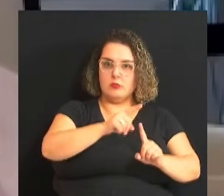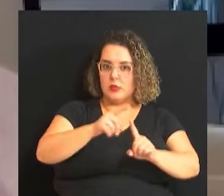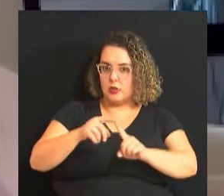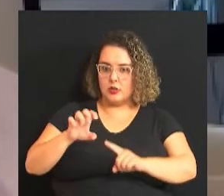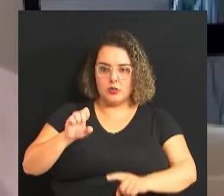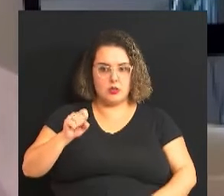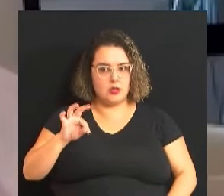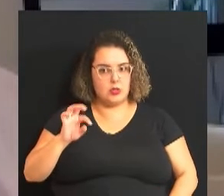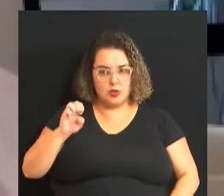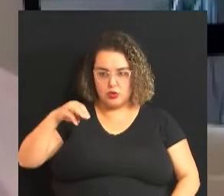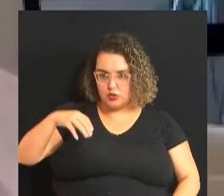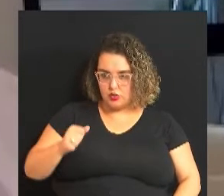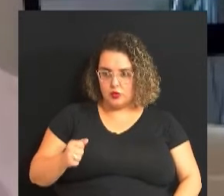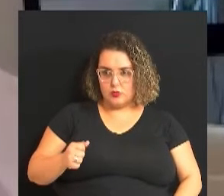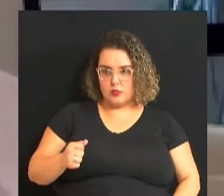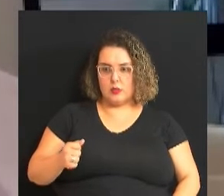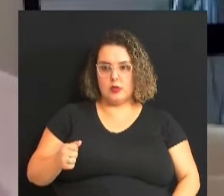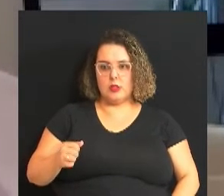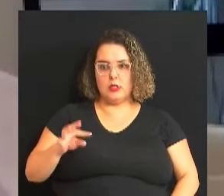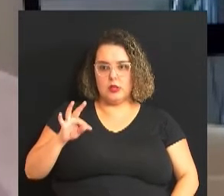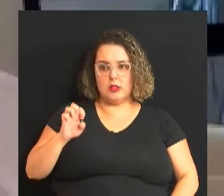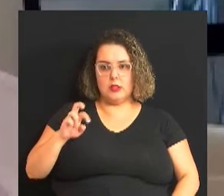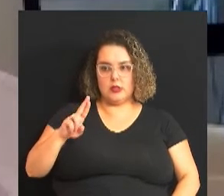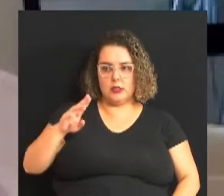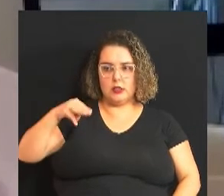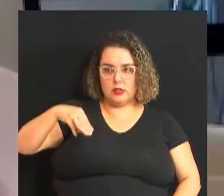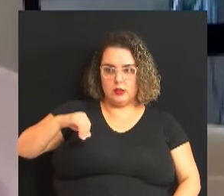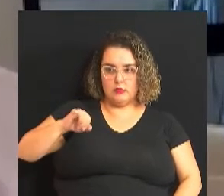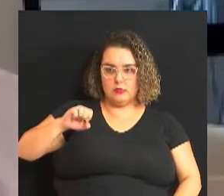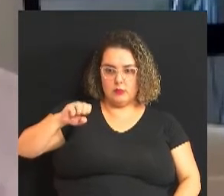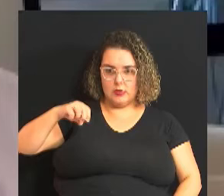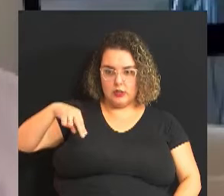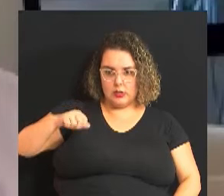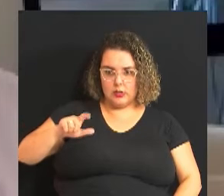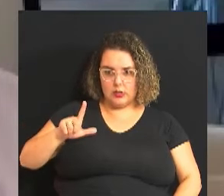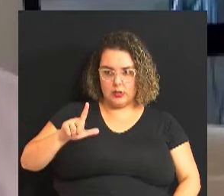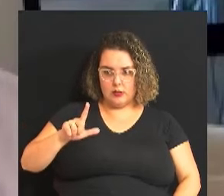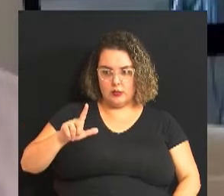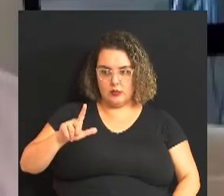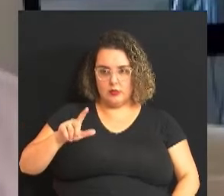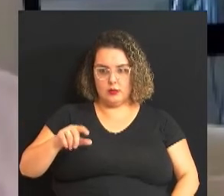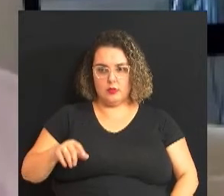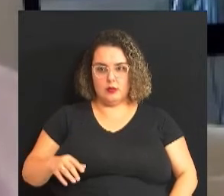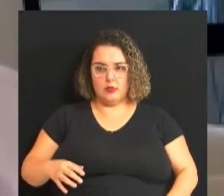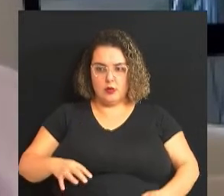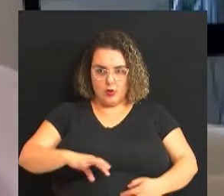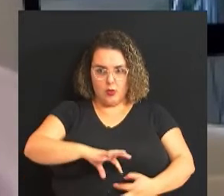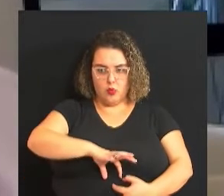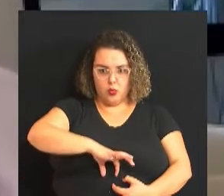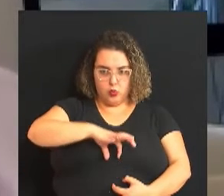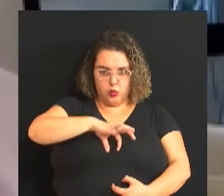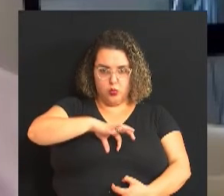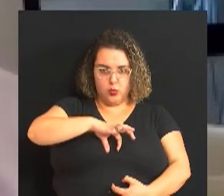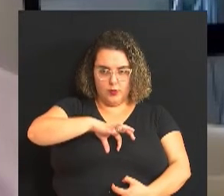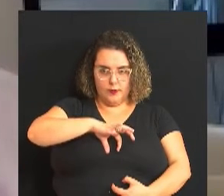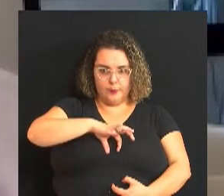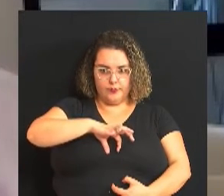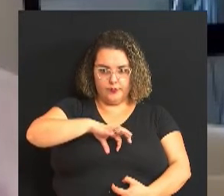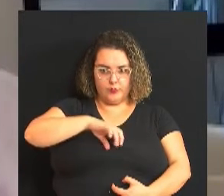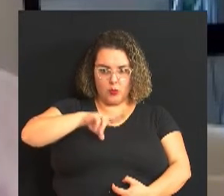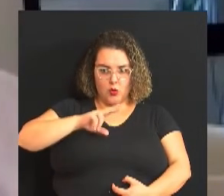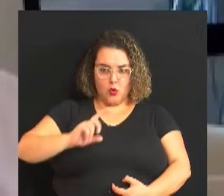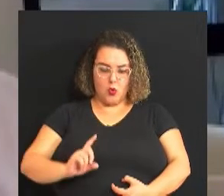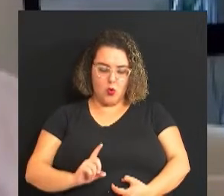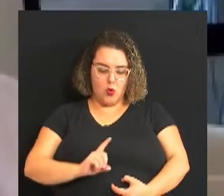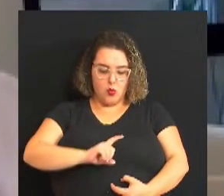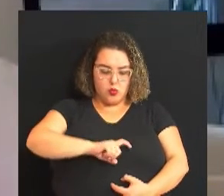Tem o estoma terminal, que é quando você exterioriza o estoma assim, diretamente na parede abdominal, ou existe o estoma em alça,